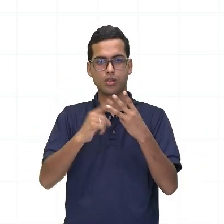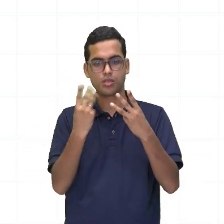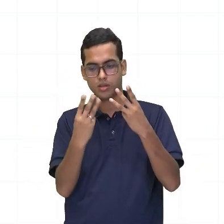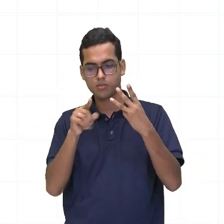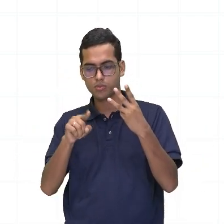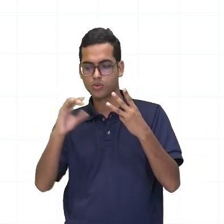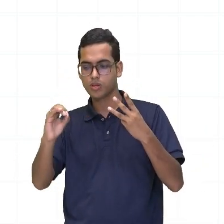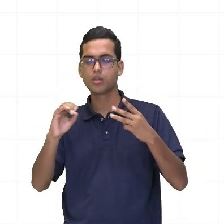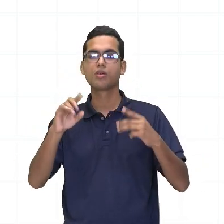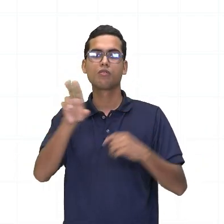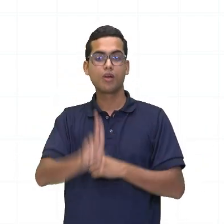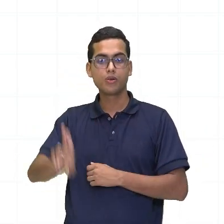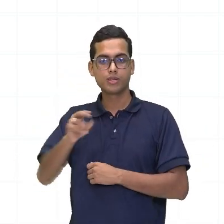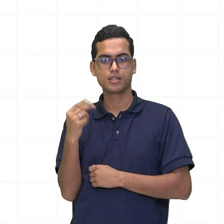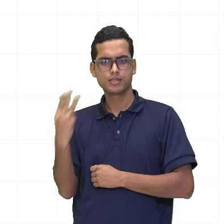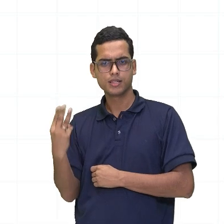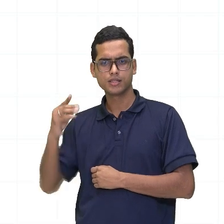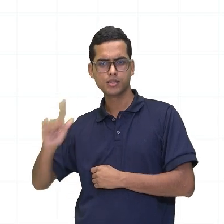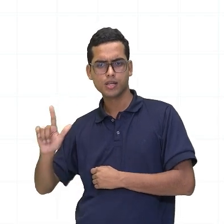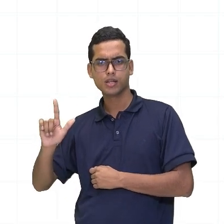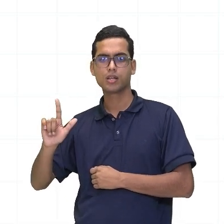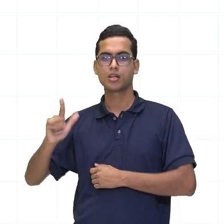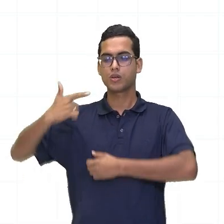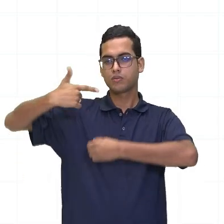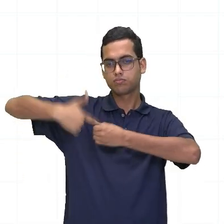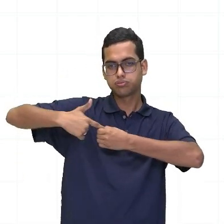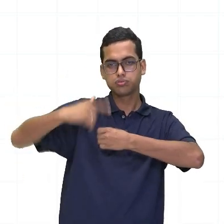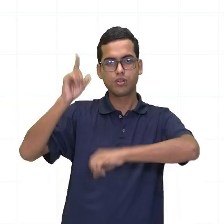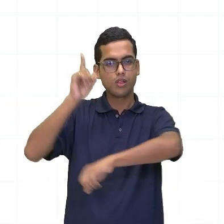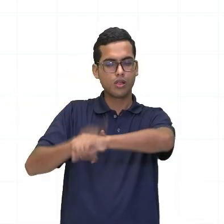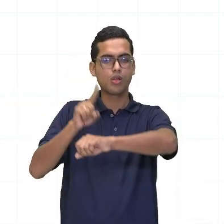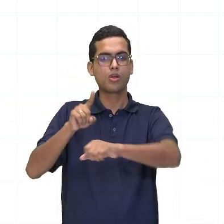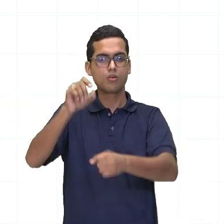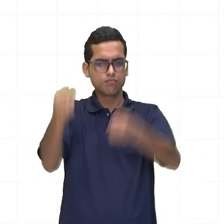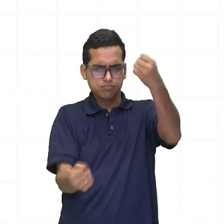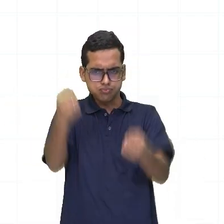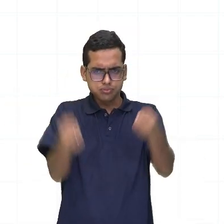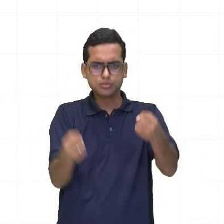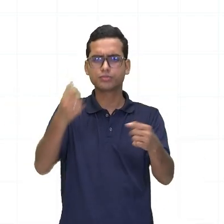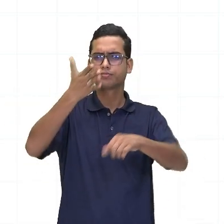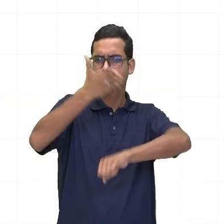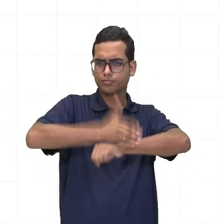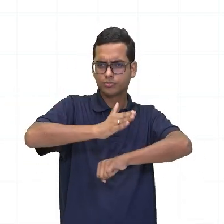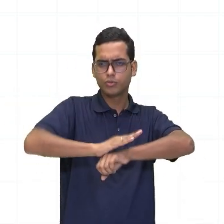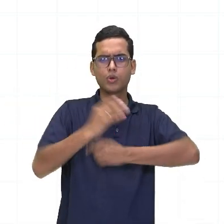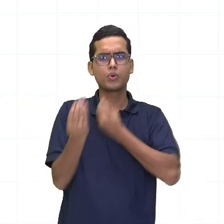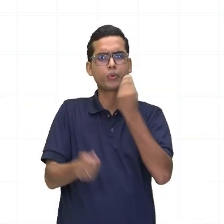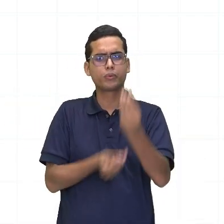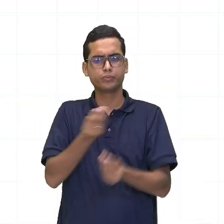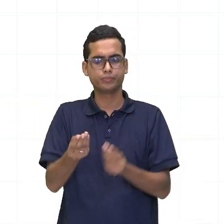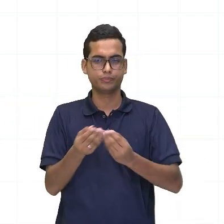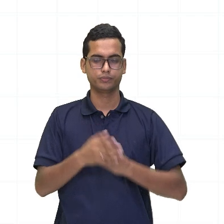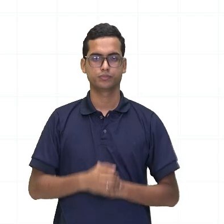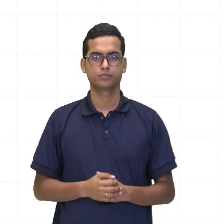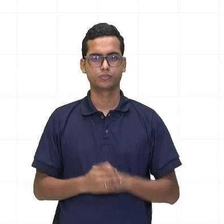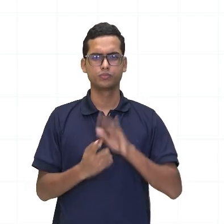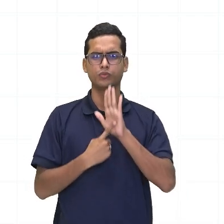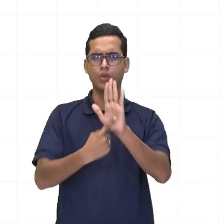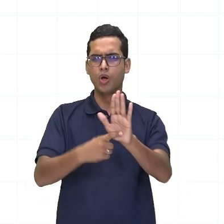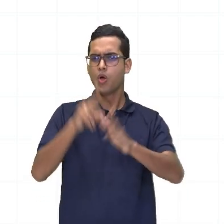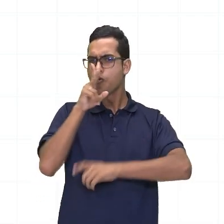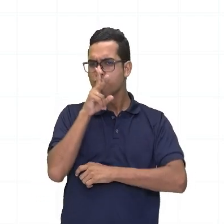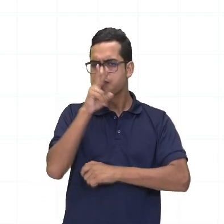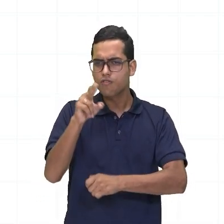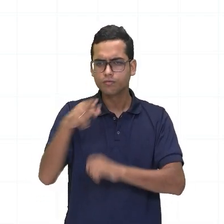de combustível, né? Na prática, gente, isso vai mostrar para a gente um pouco, né, sobre a potência